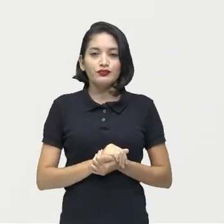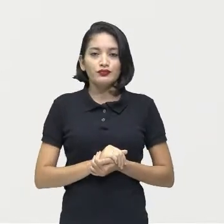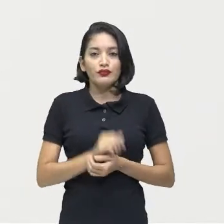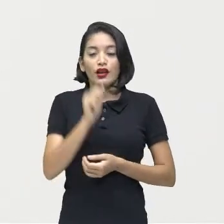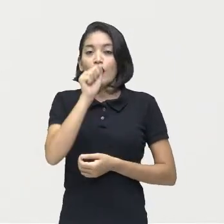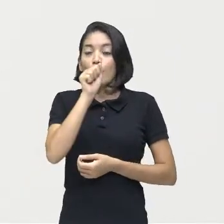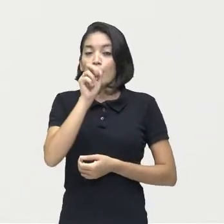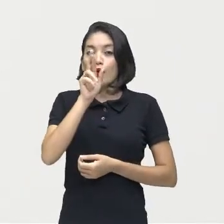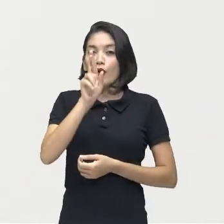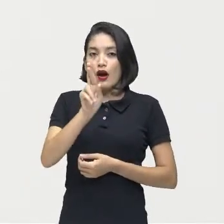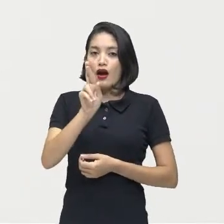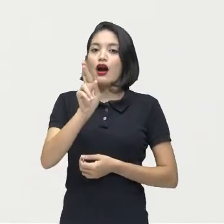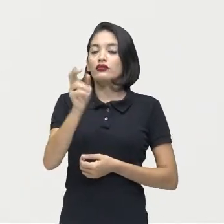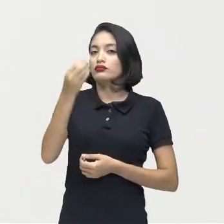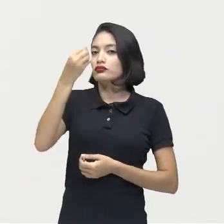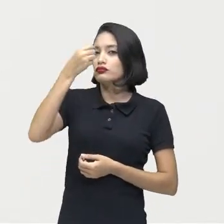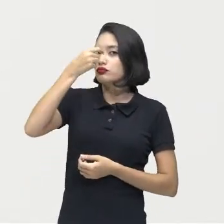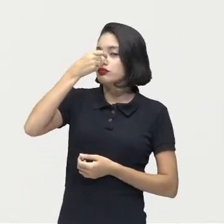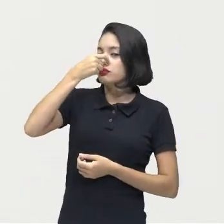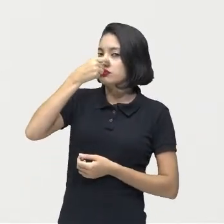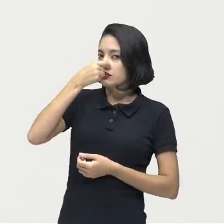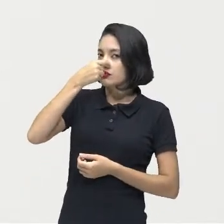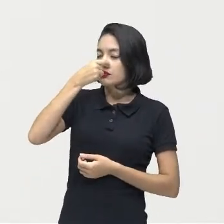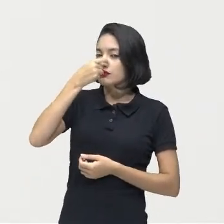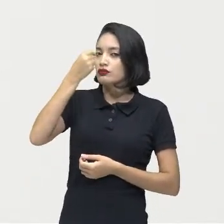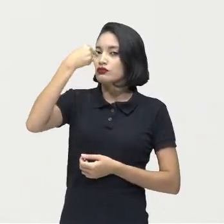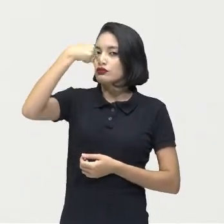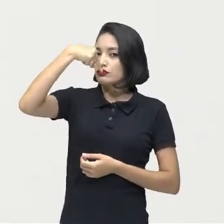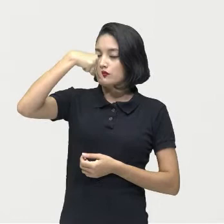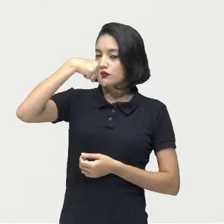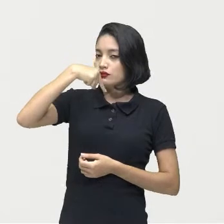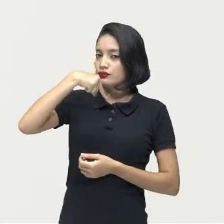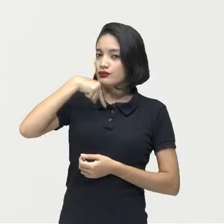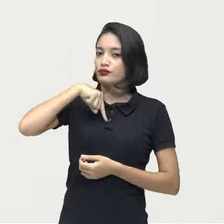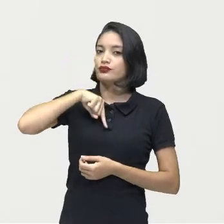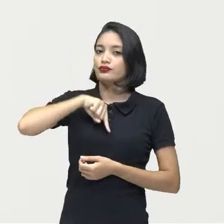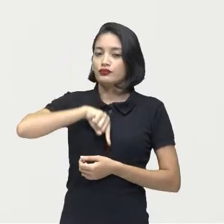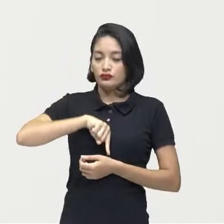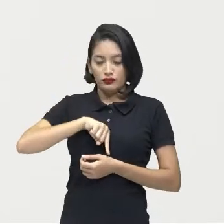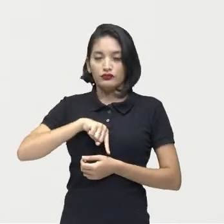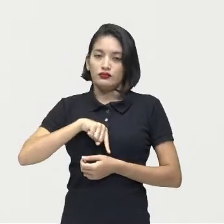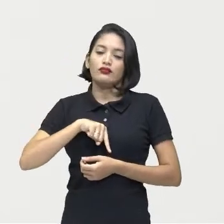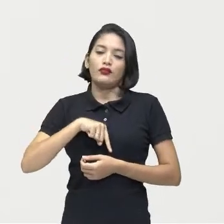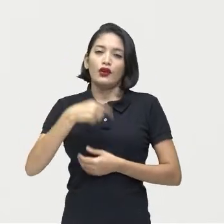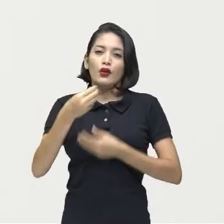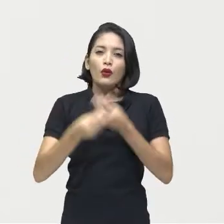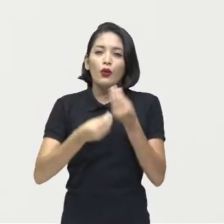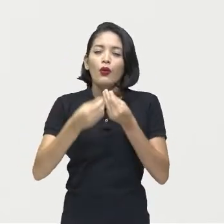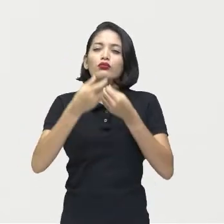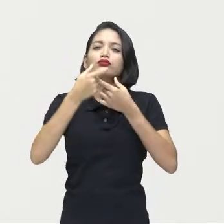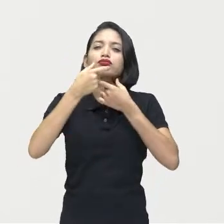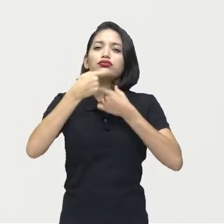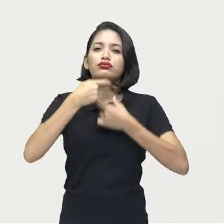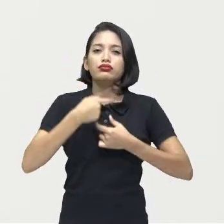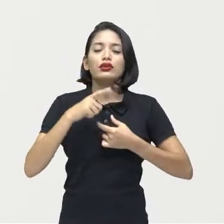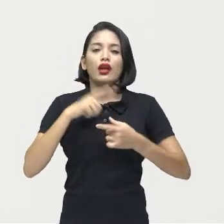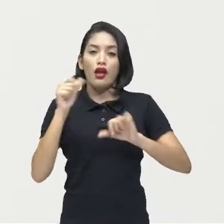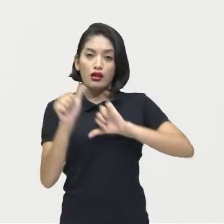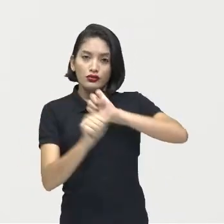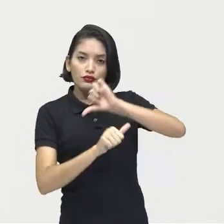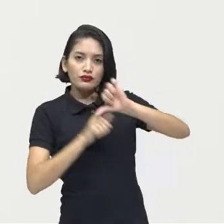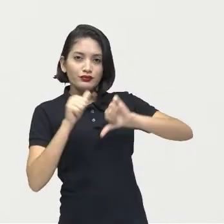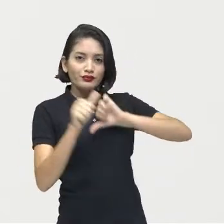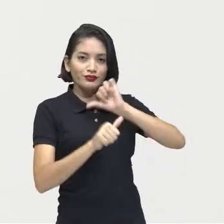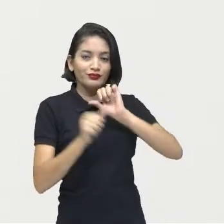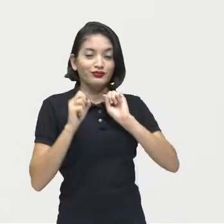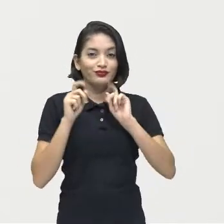ar entra no nosso organismo, até o alvéolo pulmonar, que é a estrutura onde ocorrem essas trocas gasosas, tá